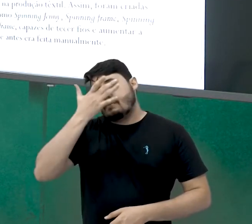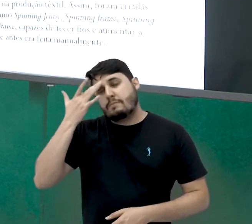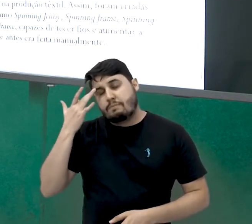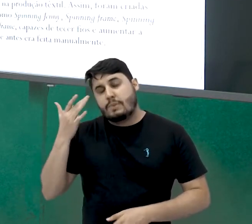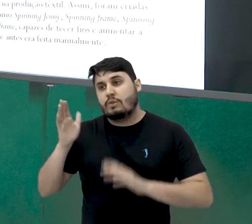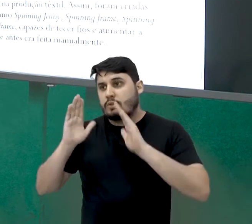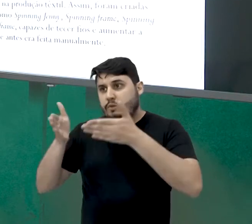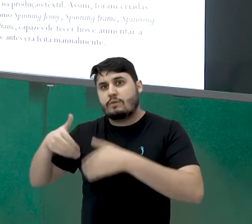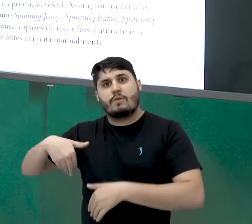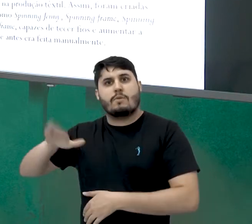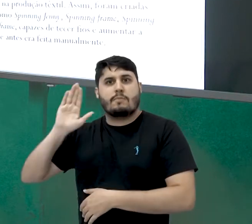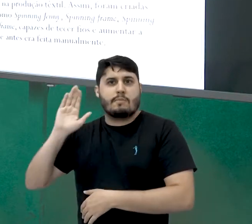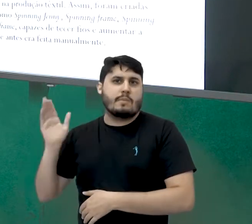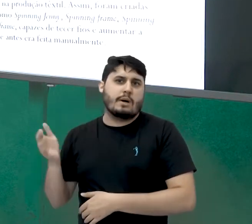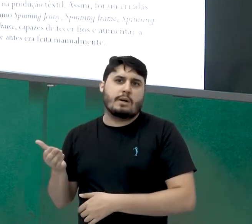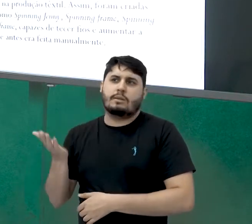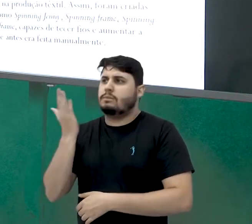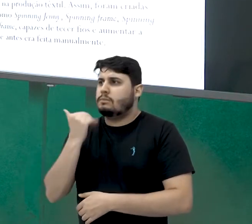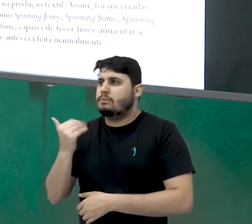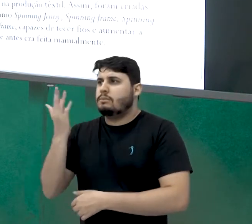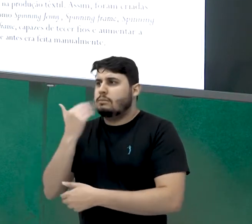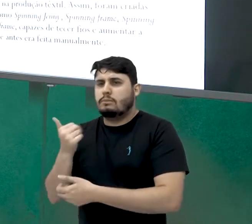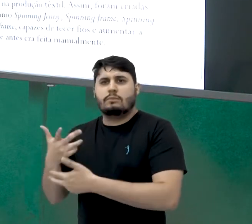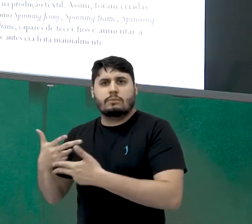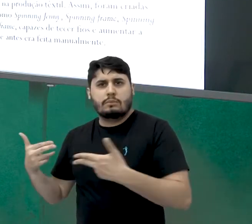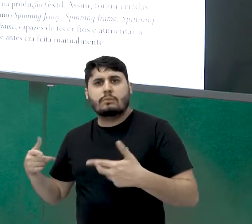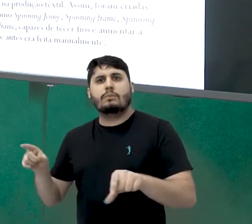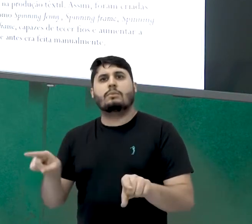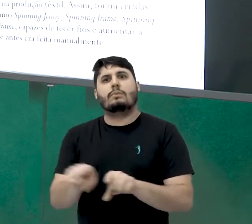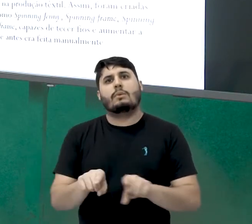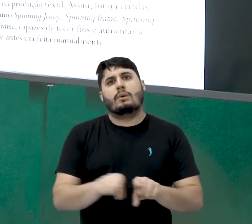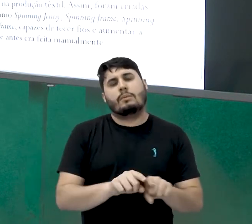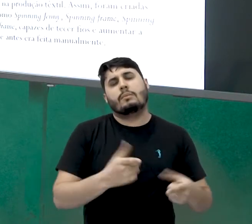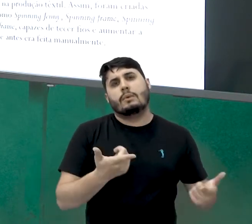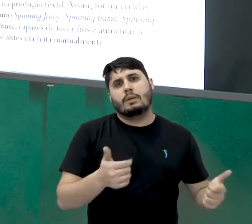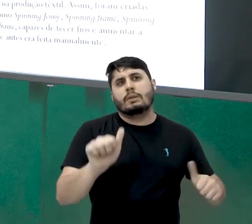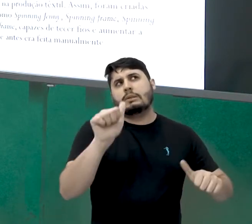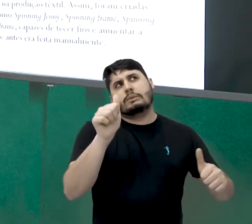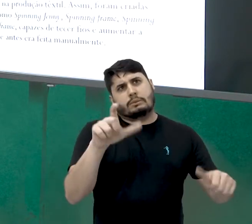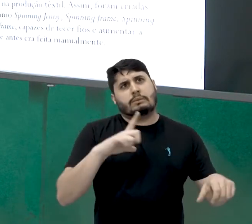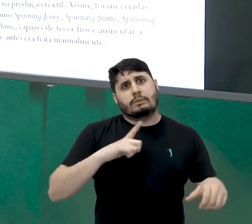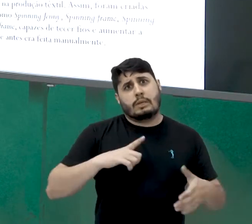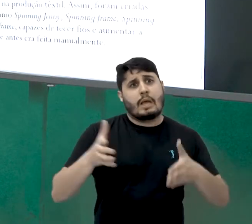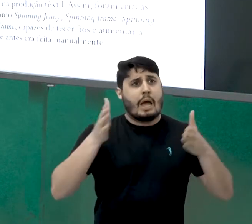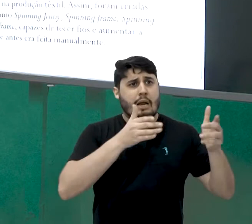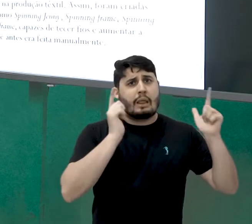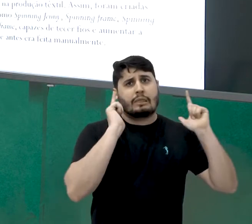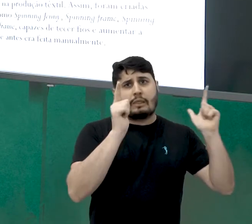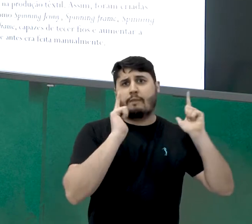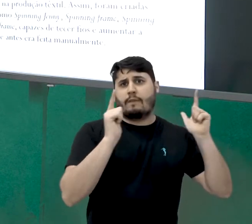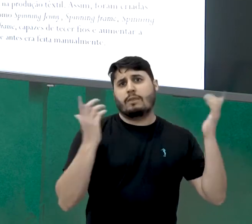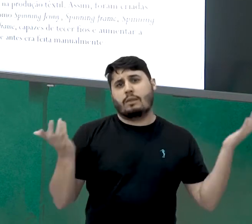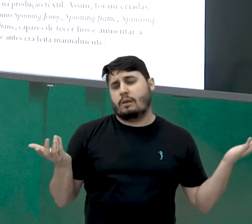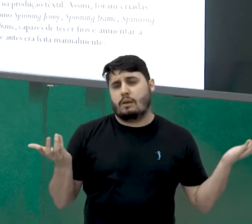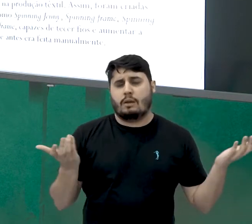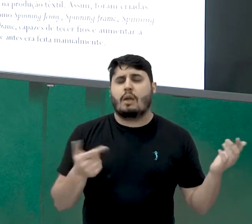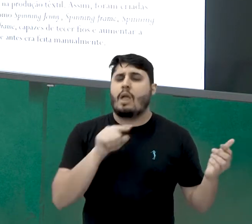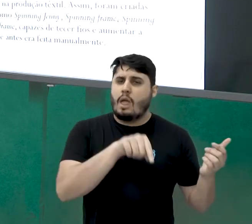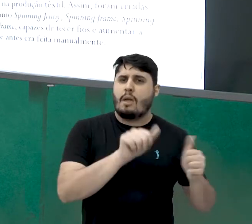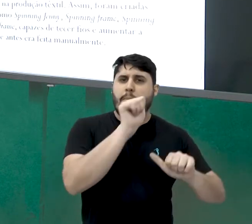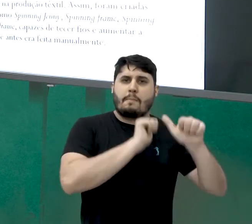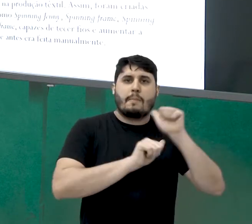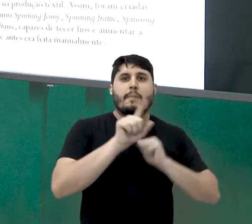temos o essencial e também temos que nos divertir. Naquela época, os bumpers, né, se popularizaram na Inglaterra,